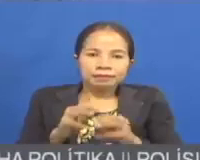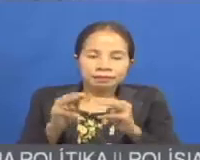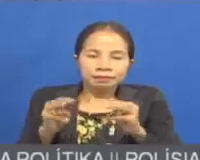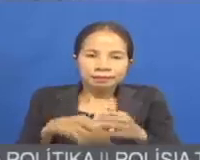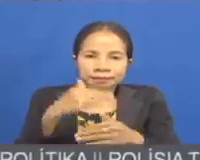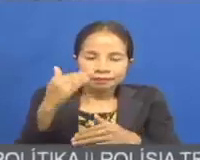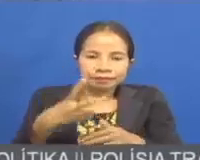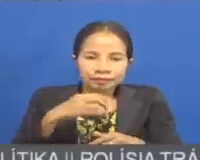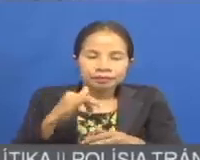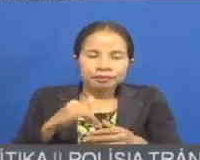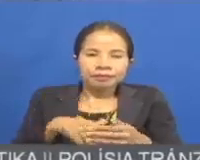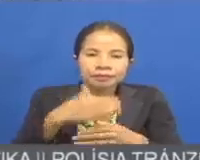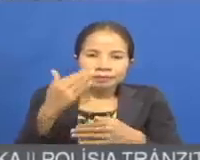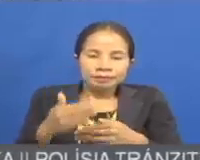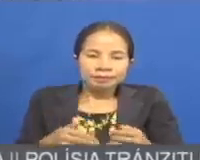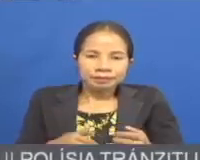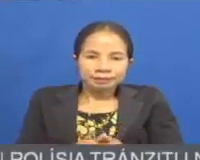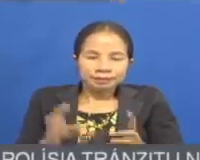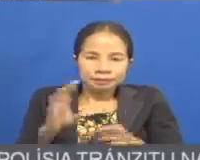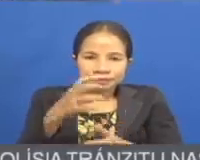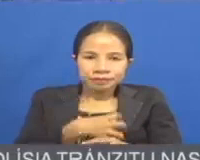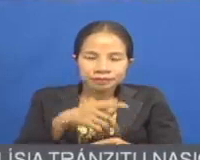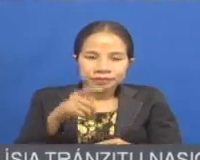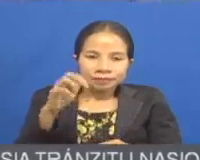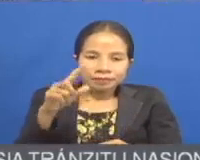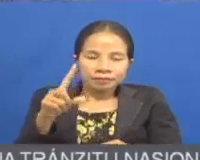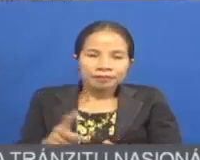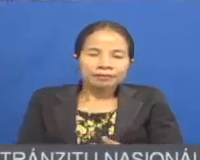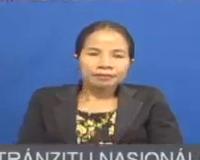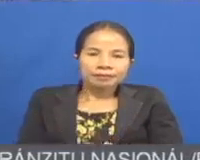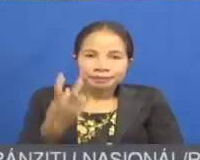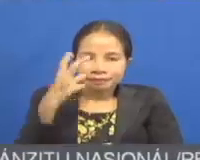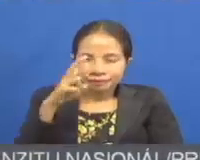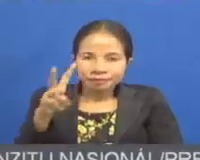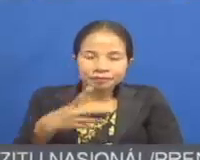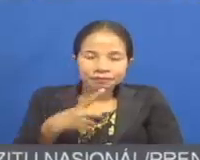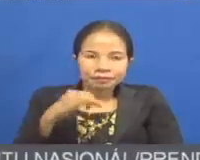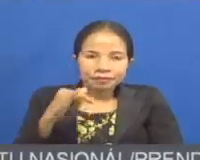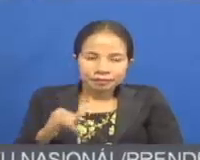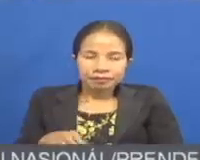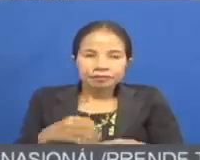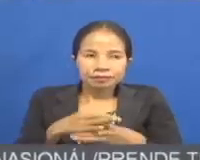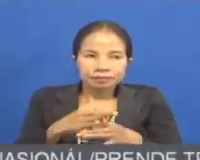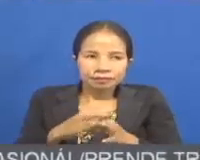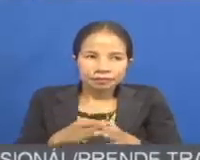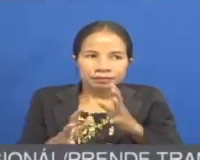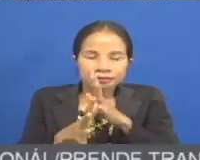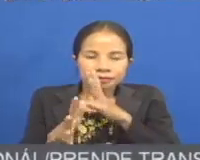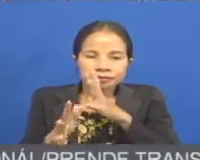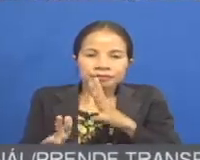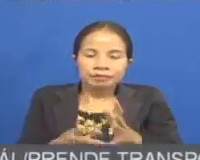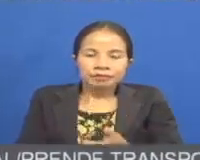Linhoin. Baseia para orientação, use comandante geral Penitelli, ato halo operação recapital dele, rode normaliza